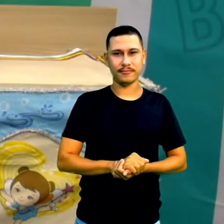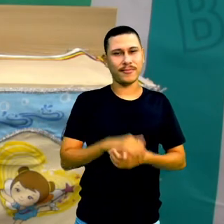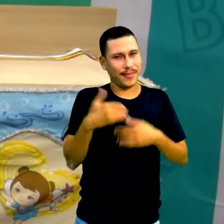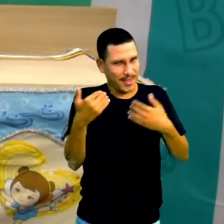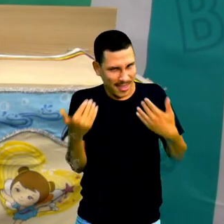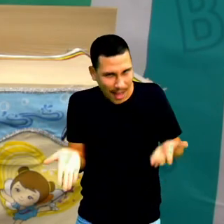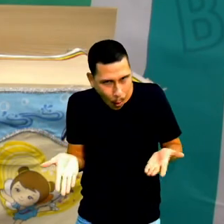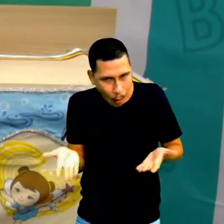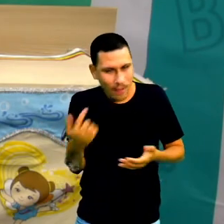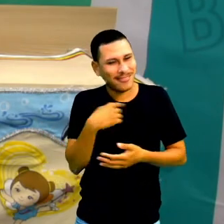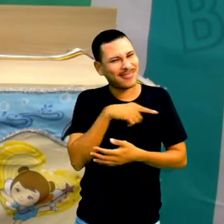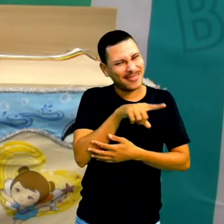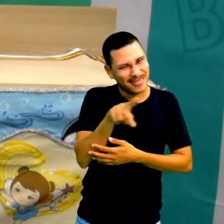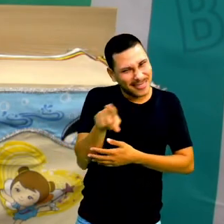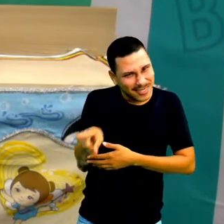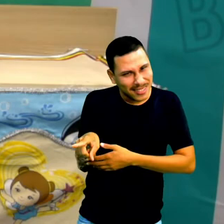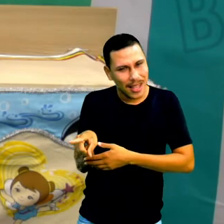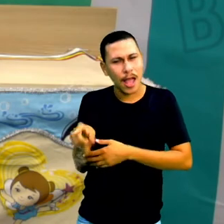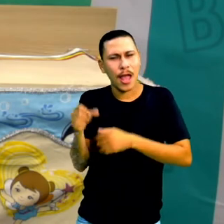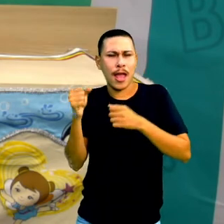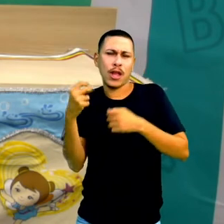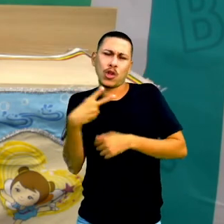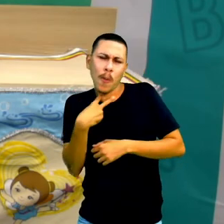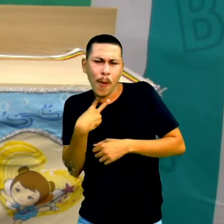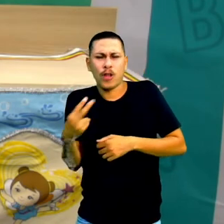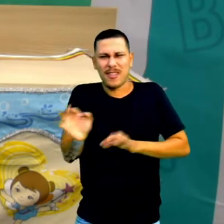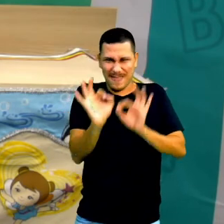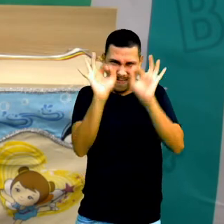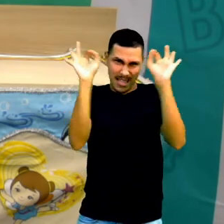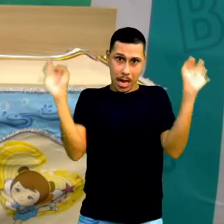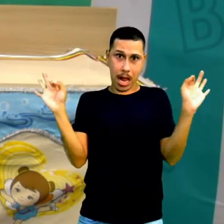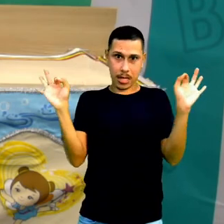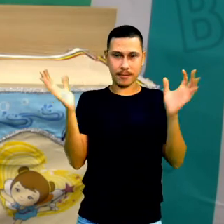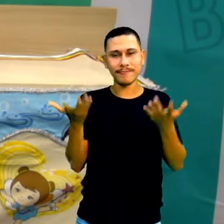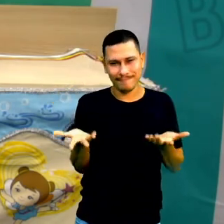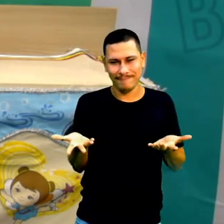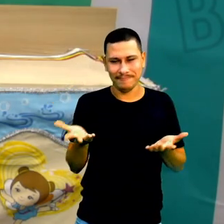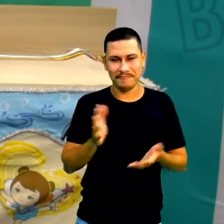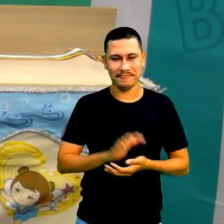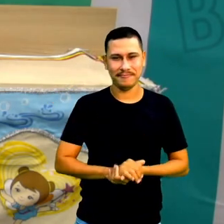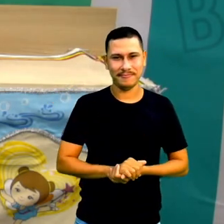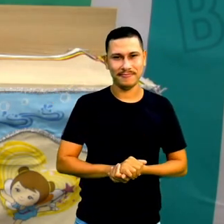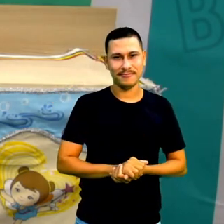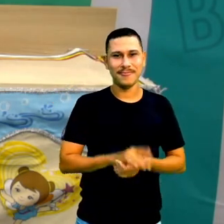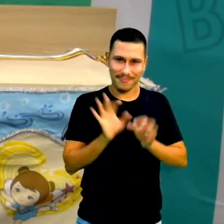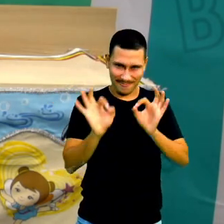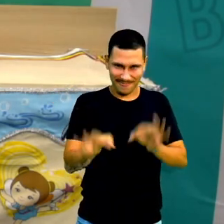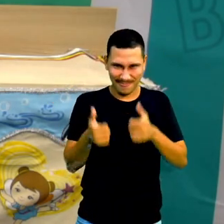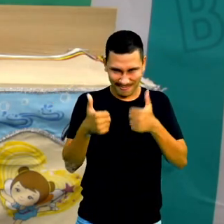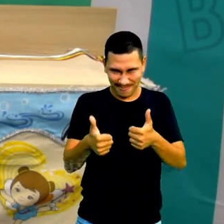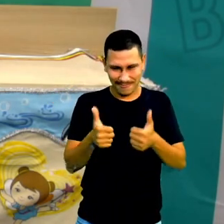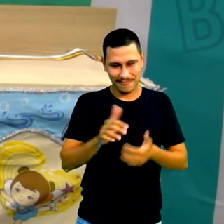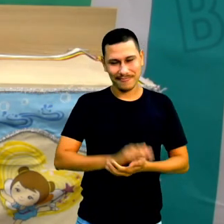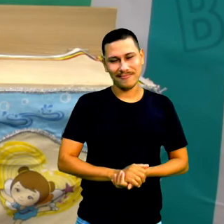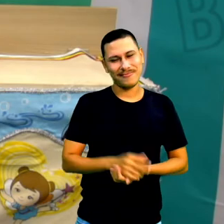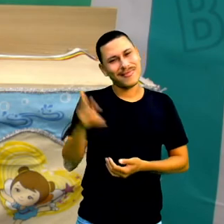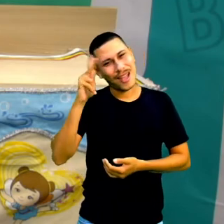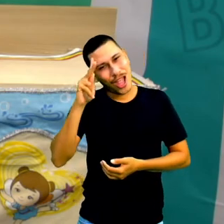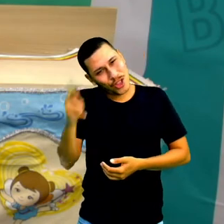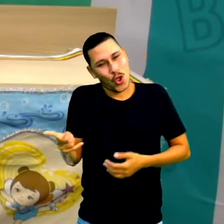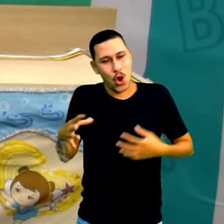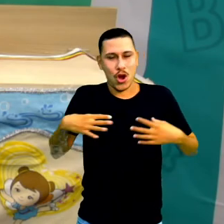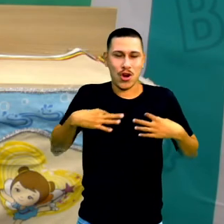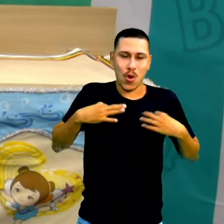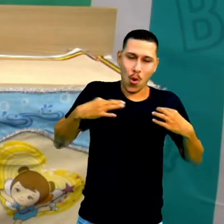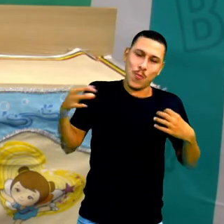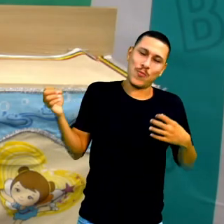ó, que vocês não possam ter uma vaidade excessiva, né, leiturinha? É verdade. Certo? Então, ó, a história da roupa do